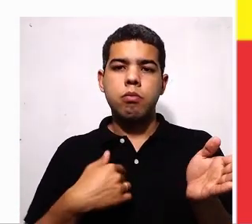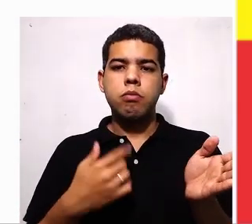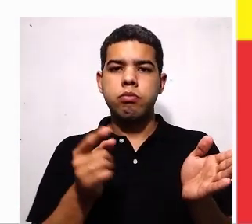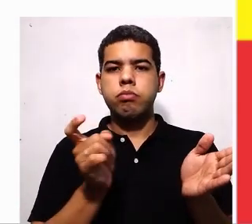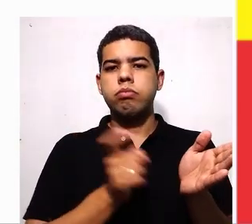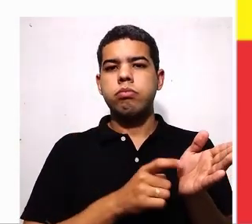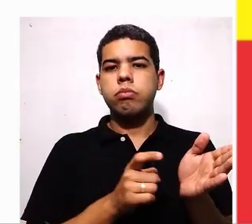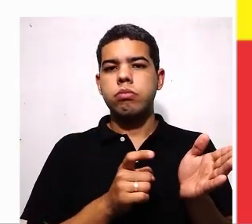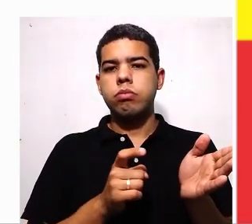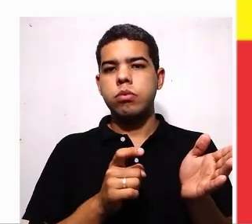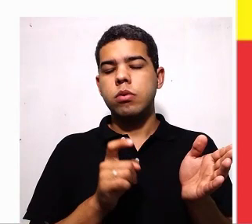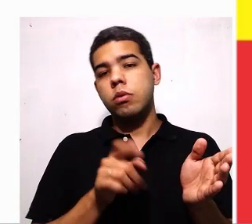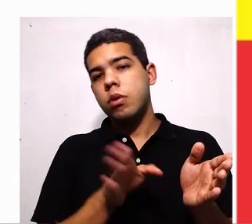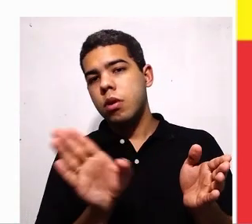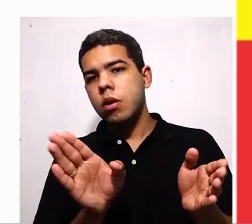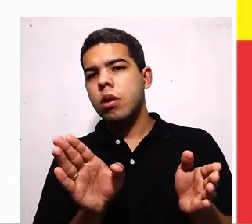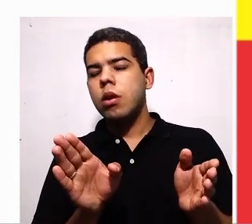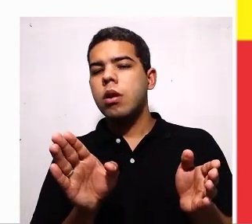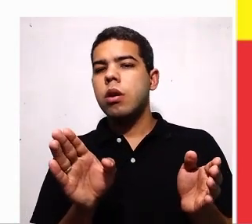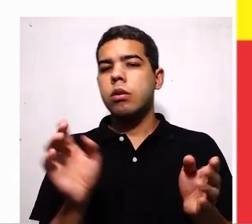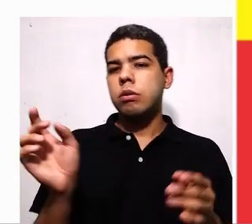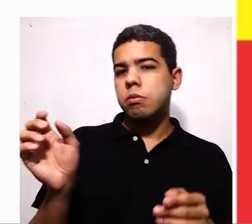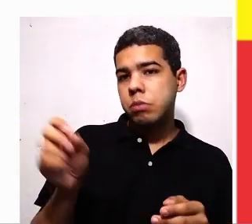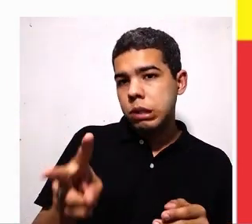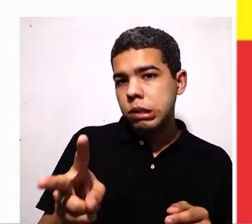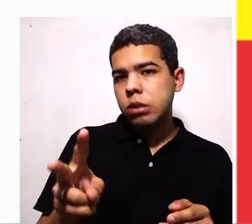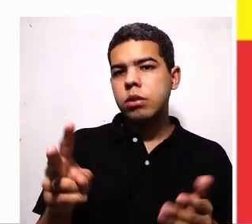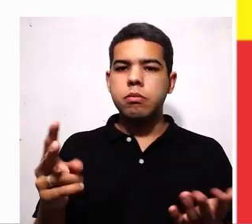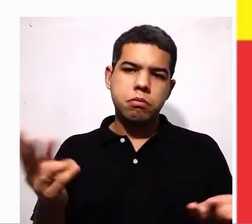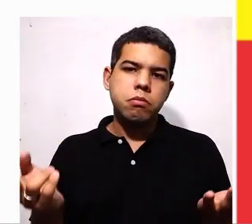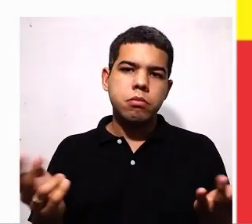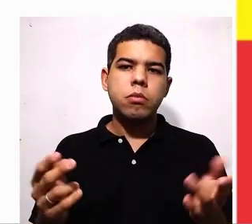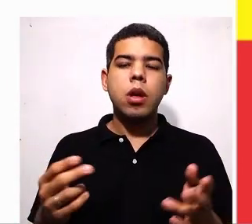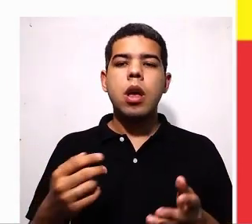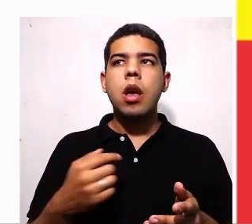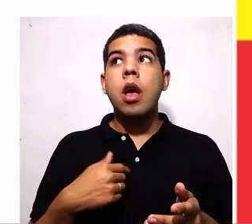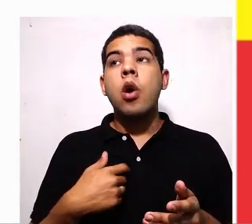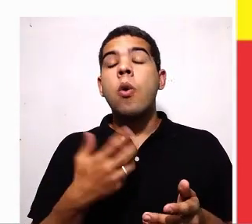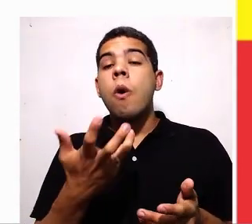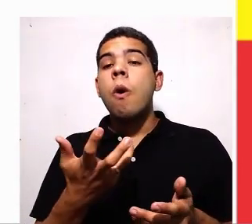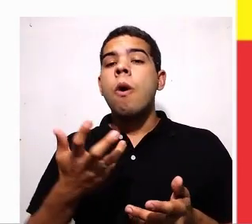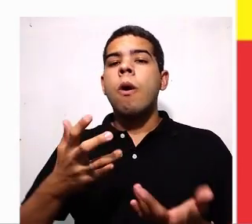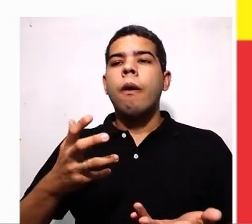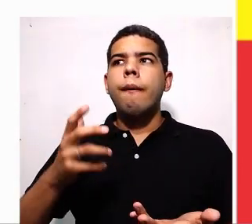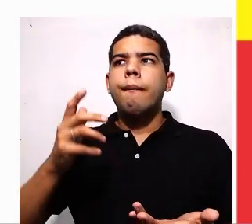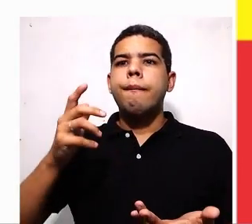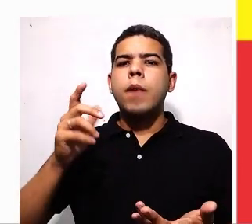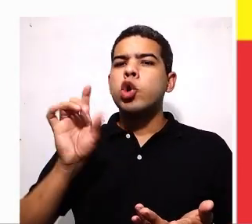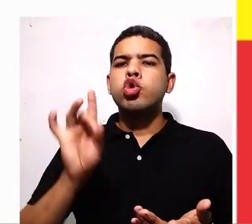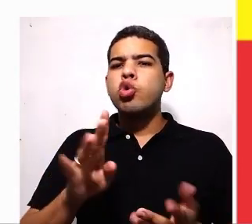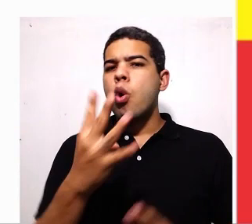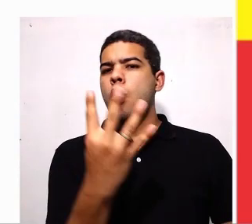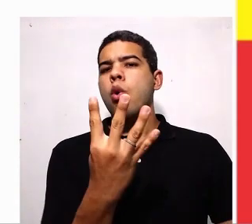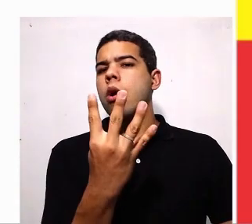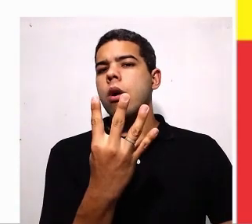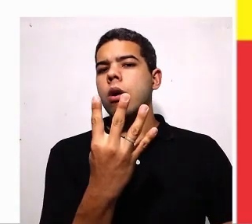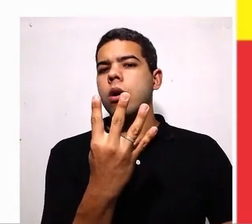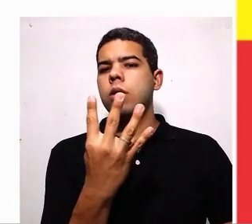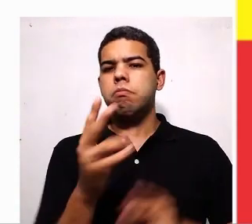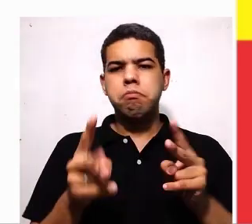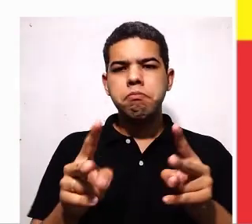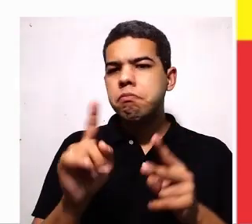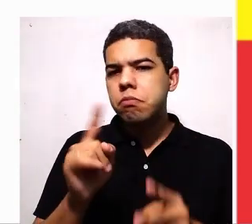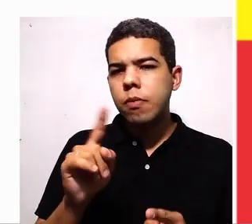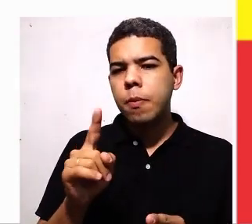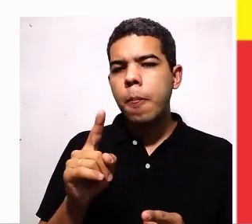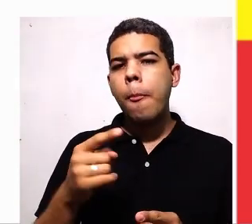esquerdo para continuar, o lado direito para não continuar. Então, se eu quero só a figura 4, então eu não vou